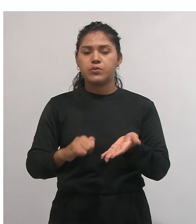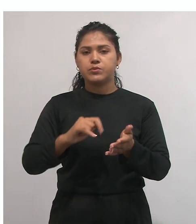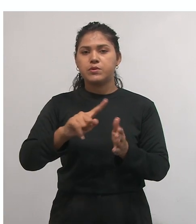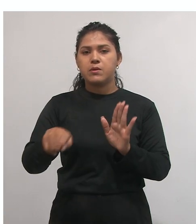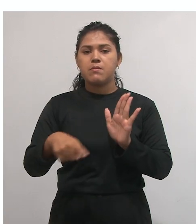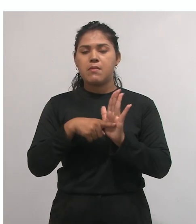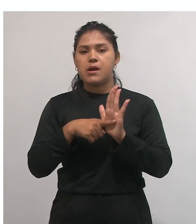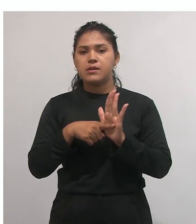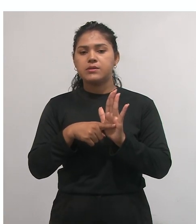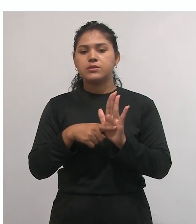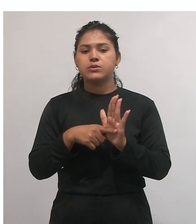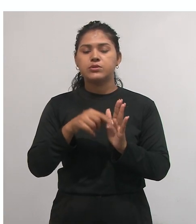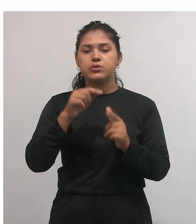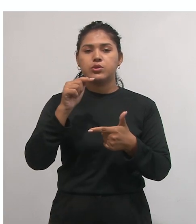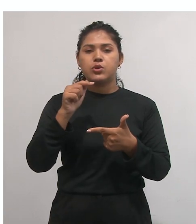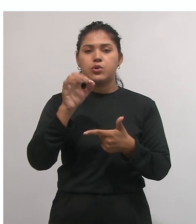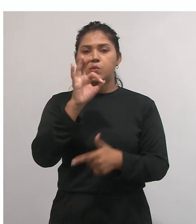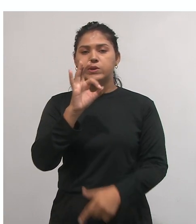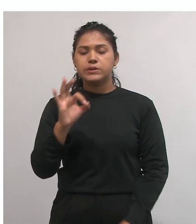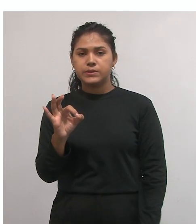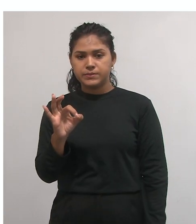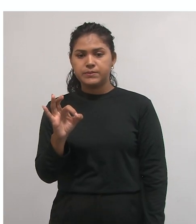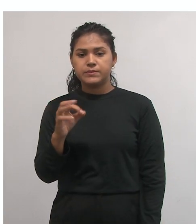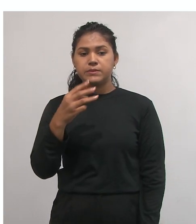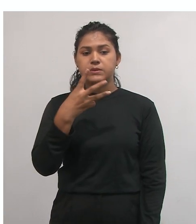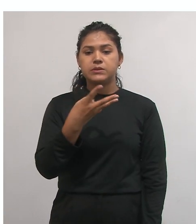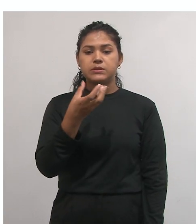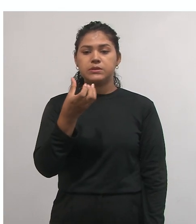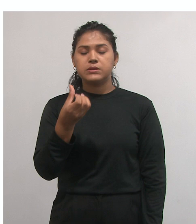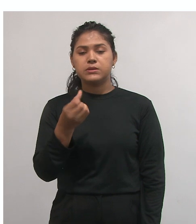impostos e o lucro, é